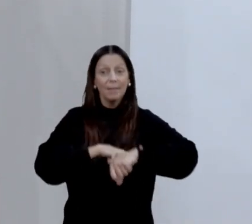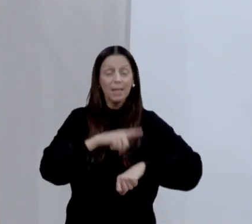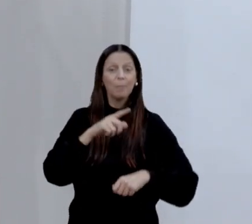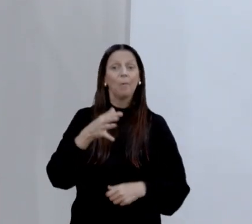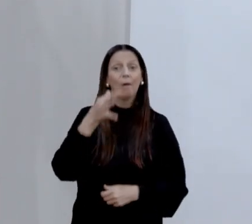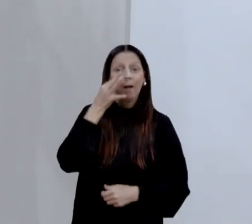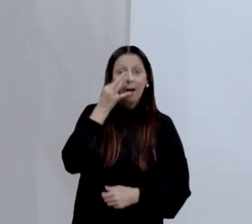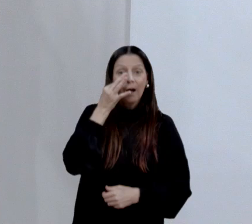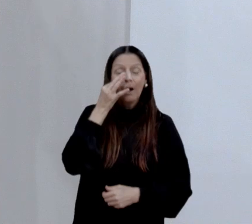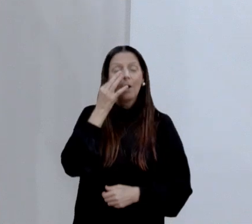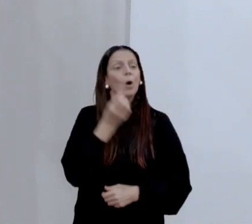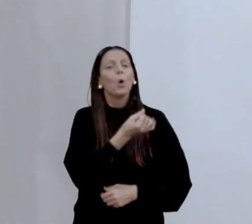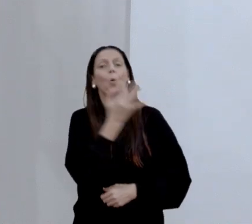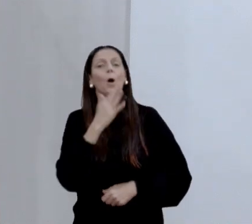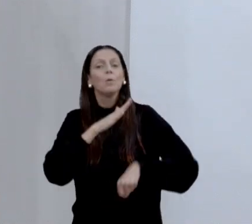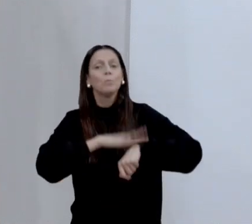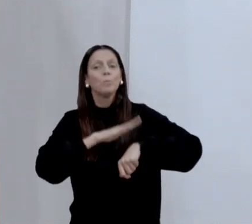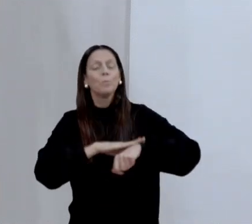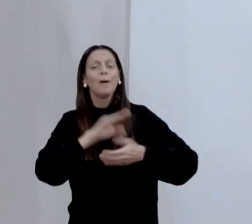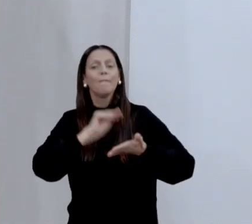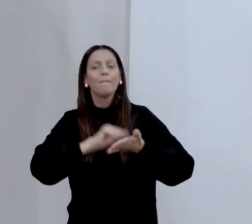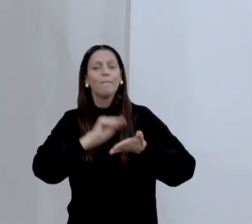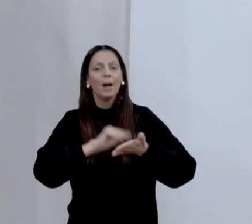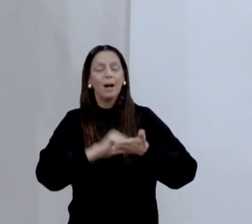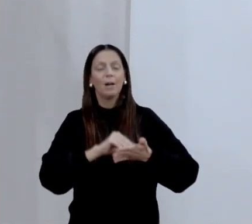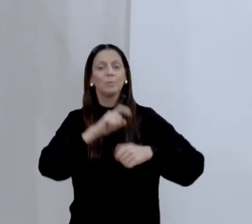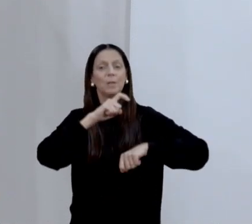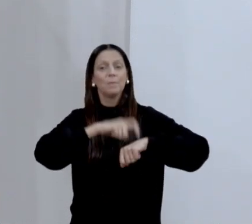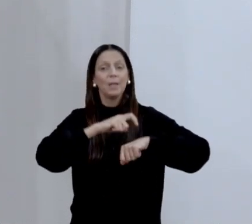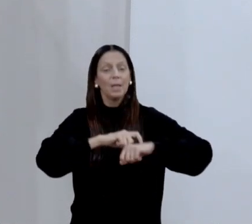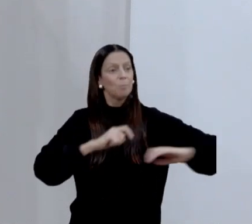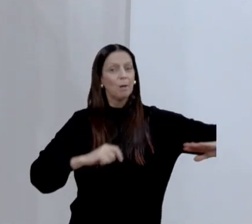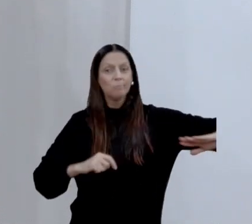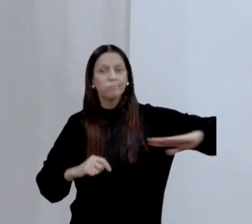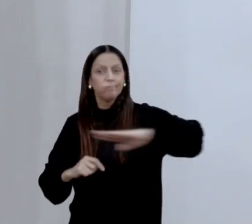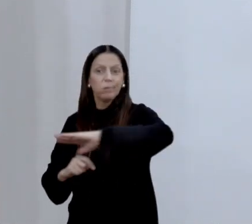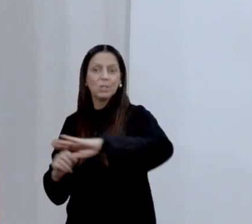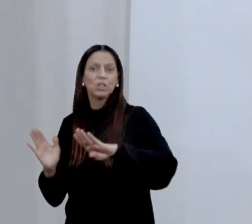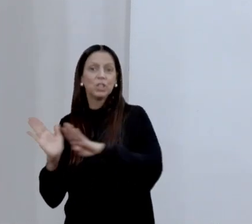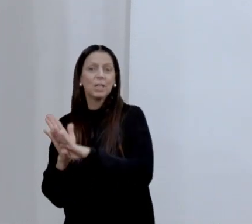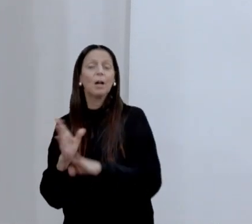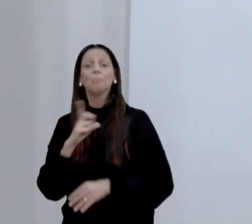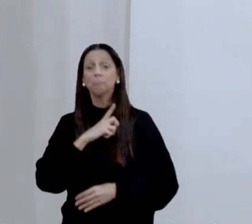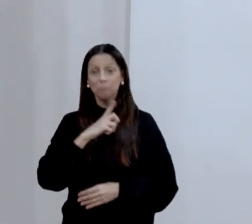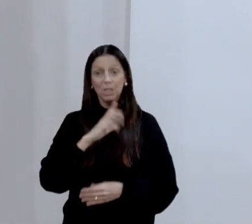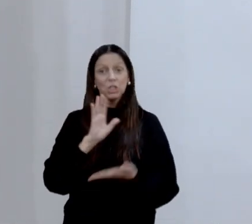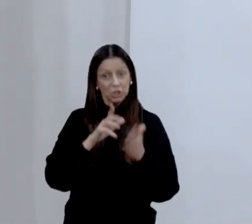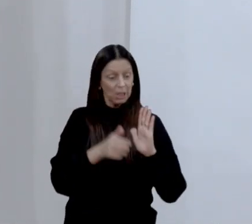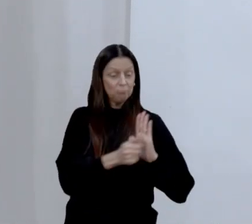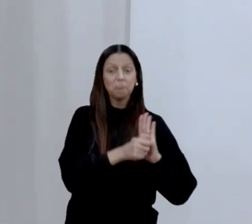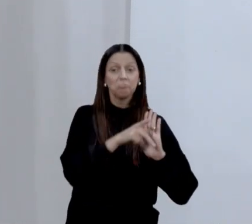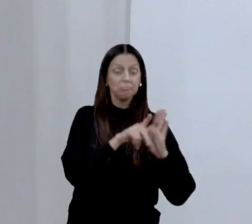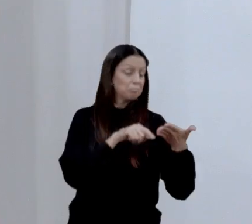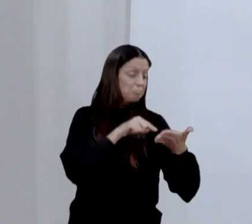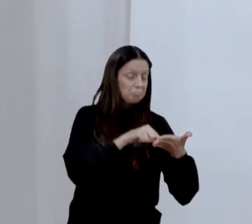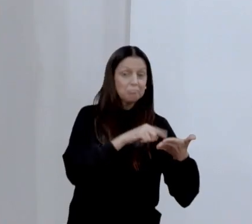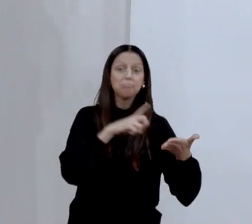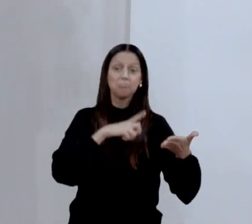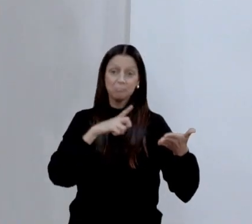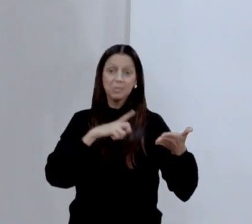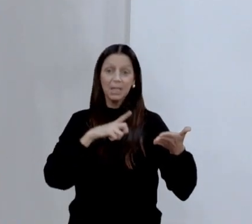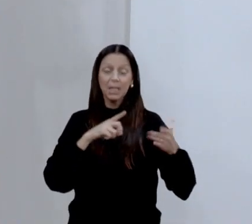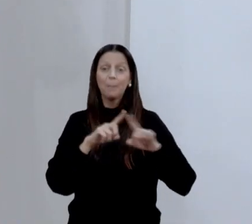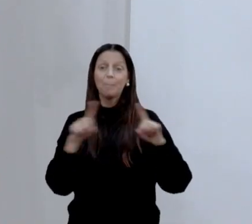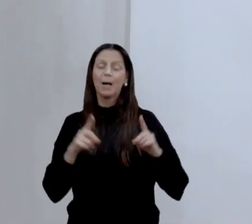real quantos minutos faltam para o próximo ônibus chegar ali. A gente já tem essa tecnologia disponível nos aplicativos da Blumob, mas